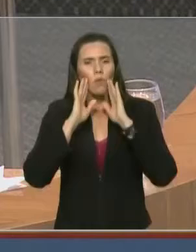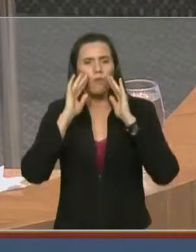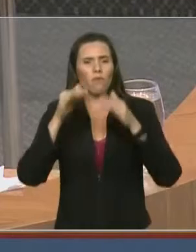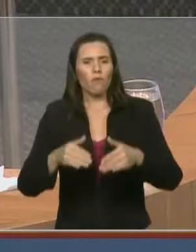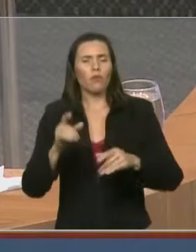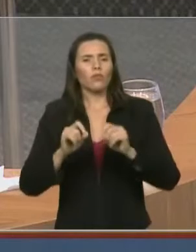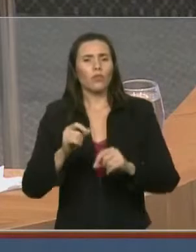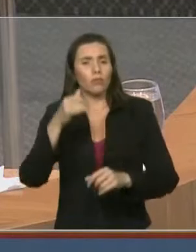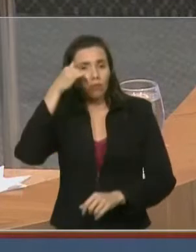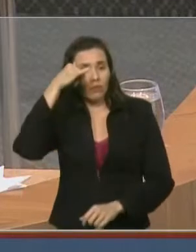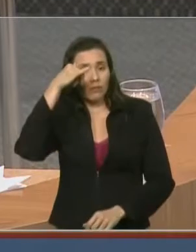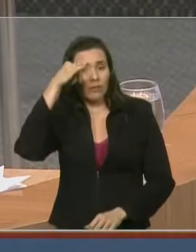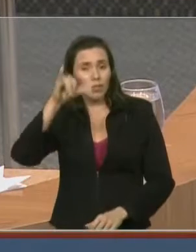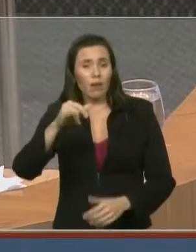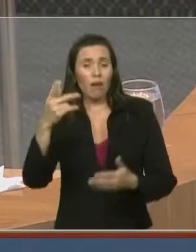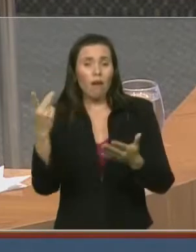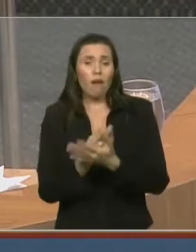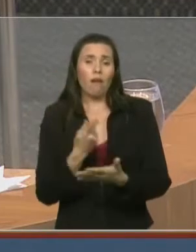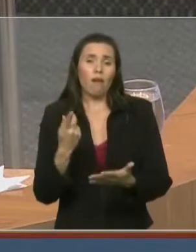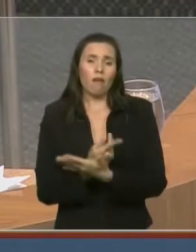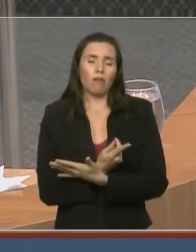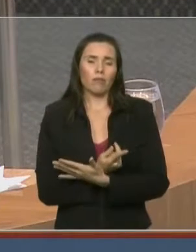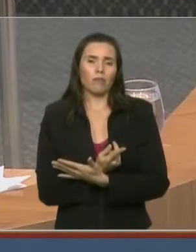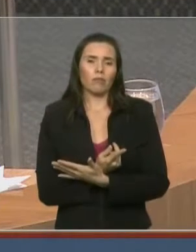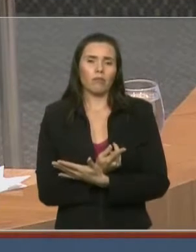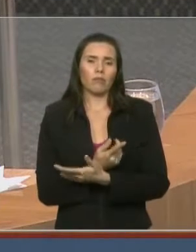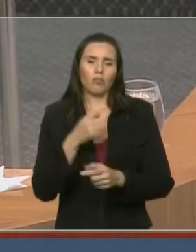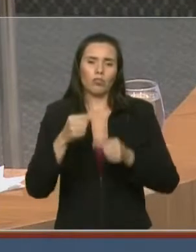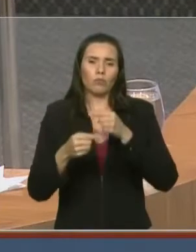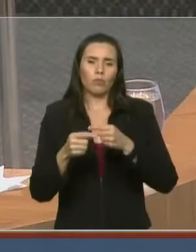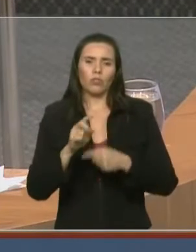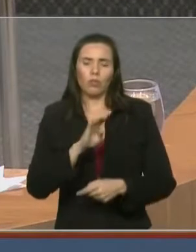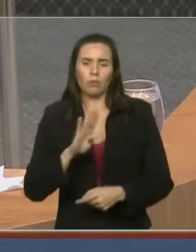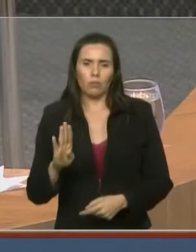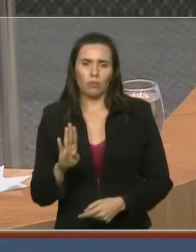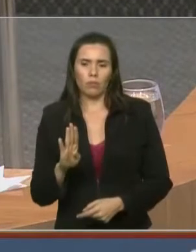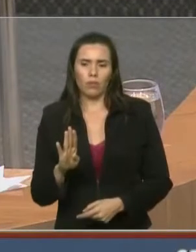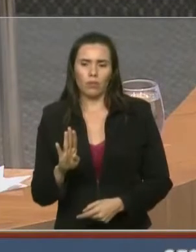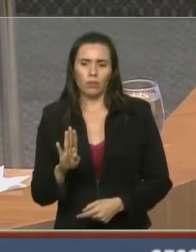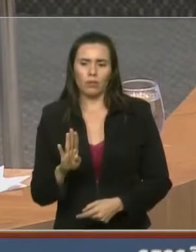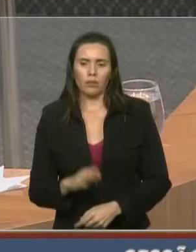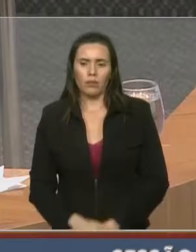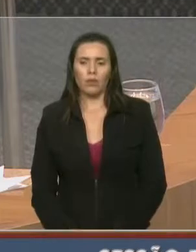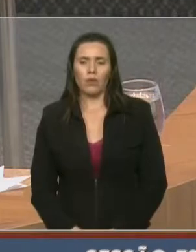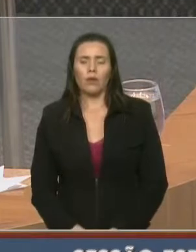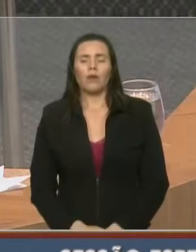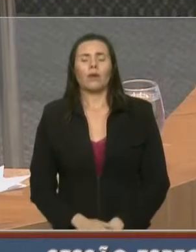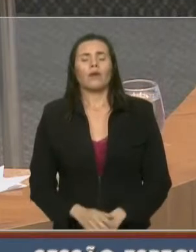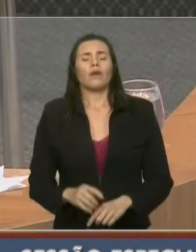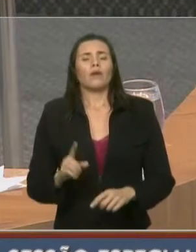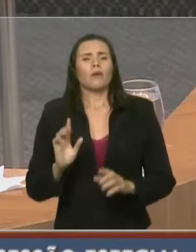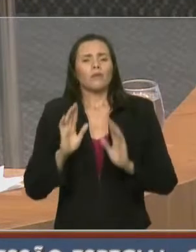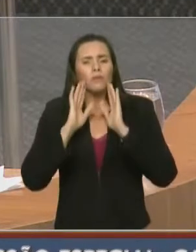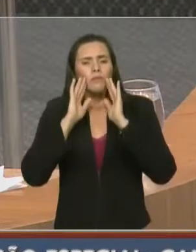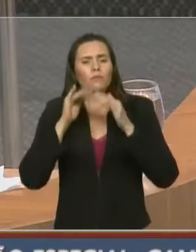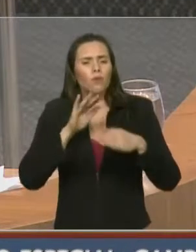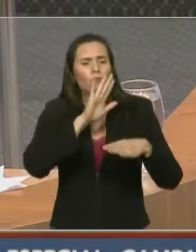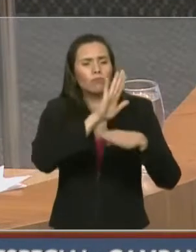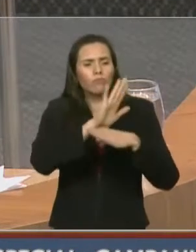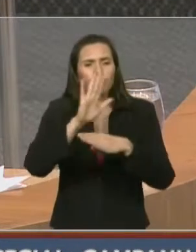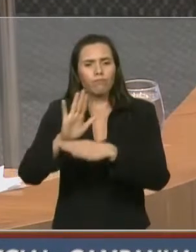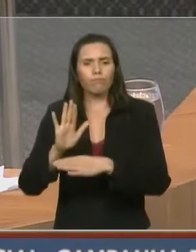falhas no atendimento das políticas públicas sejam devidamente corrigidas,